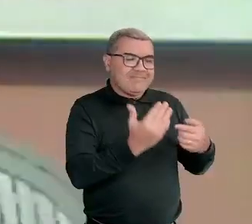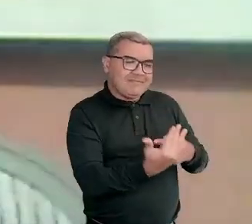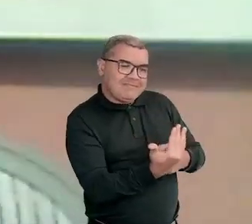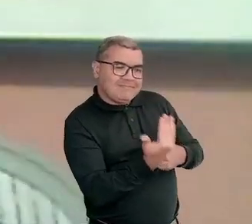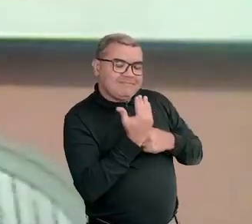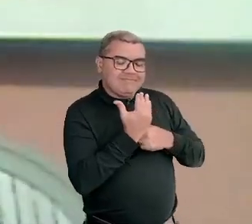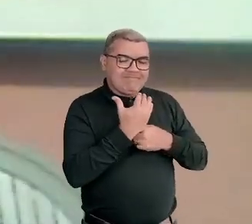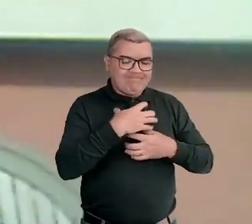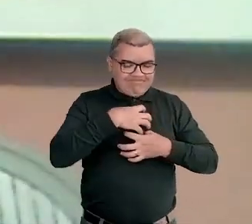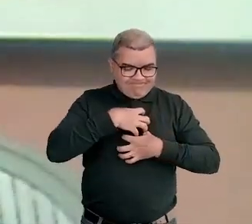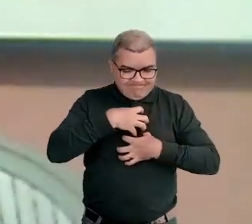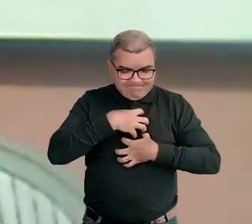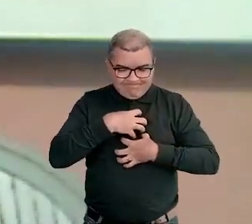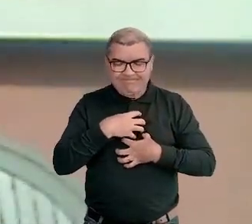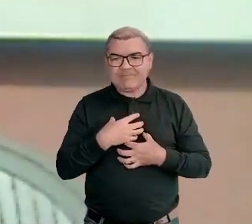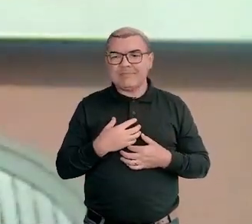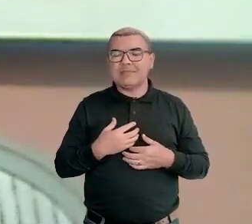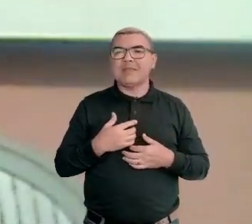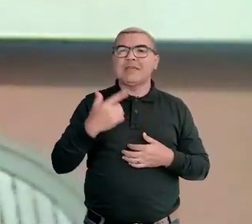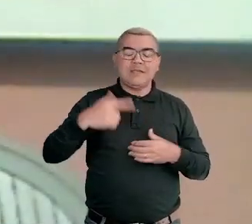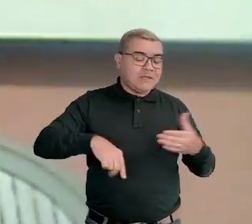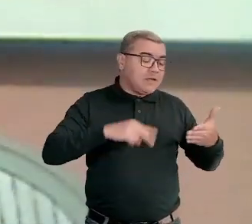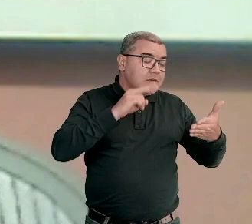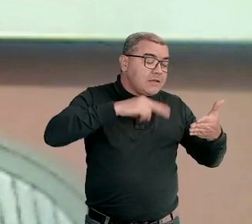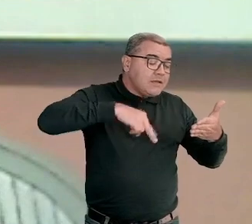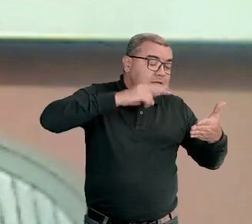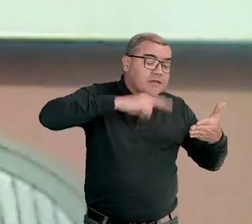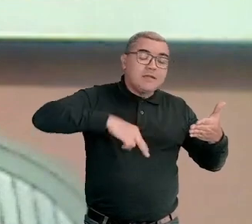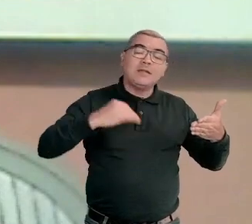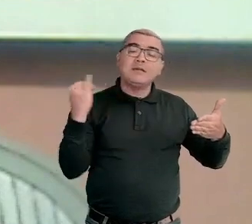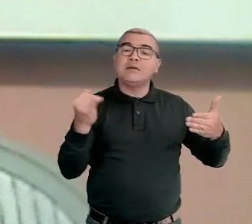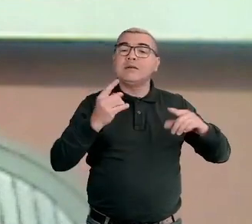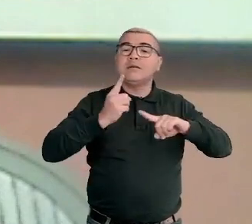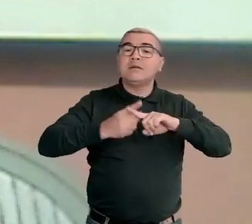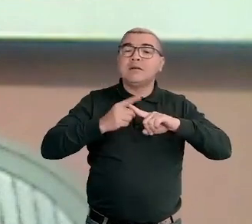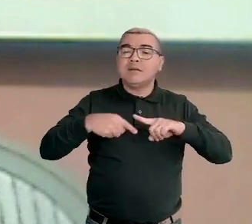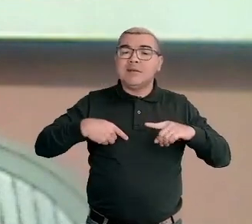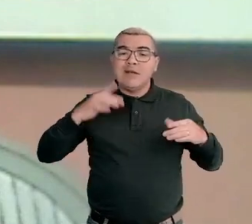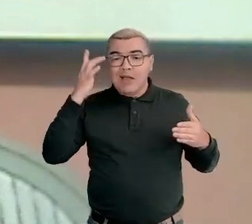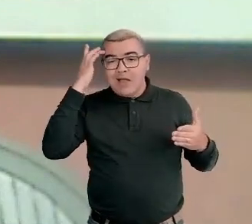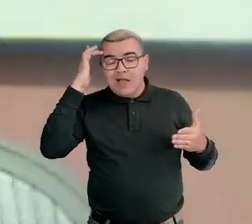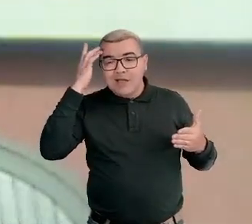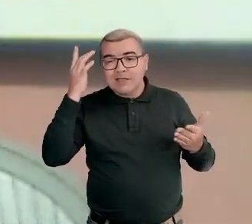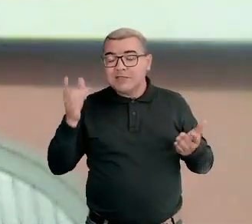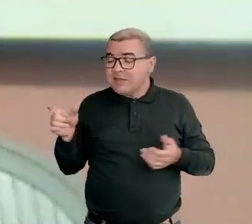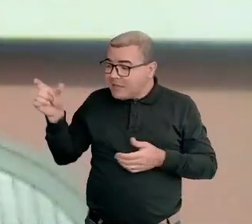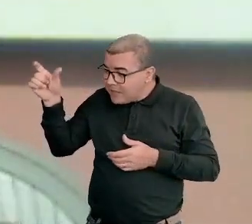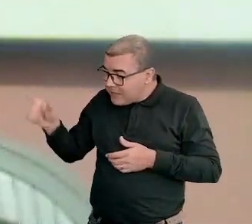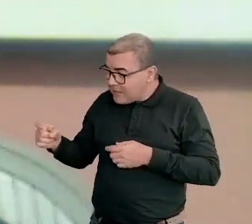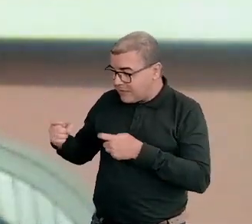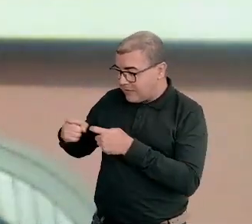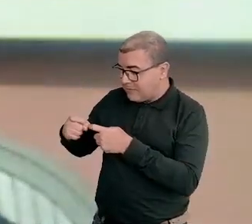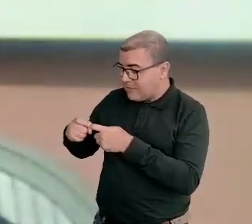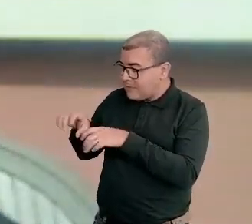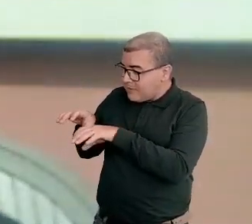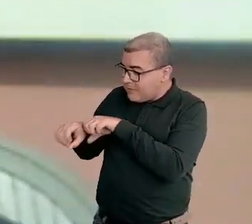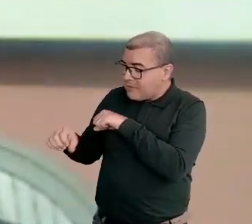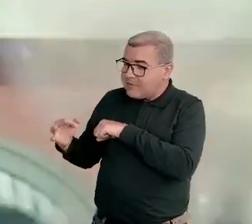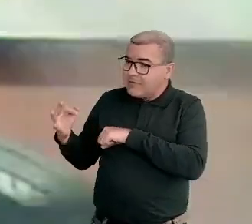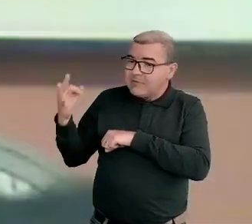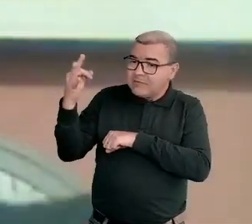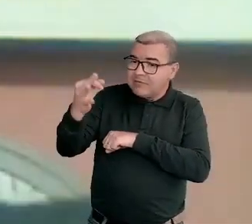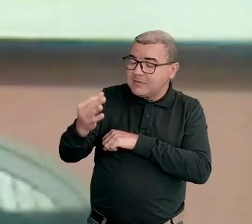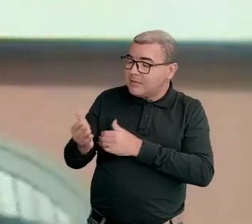E voltando, né, à questão do que eu acho que tem que ser o médico do futuro, ele é um médico que tem